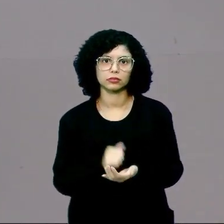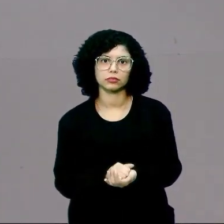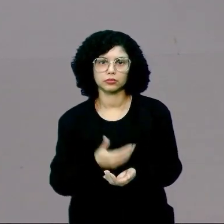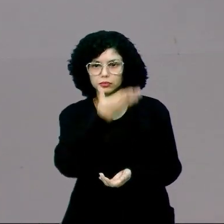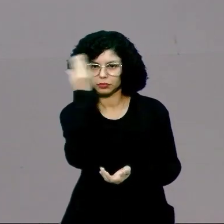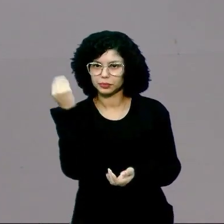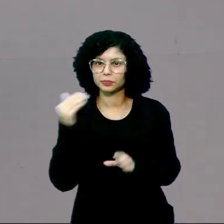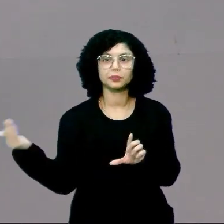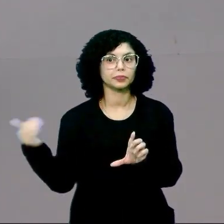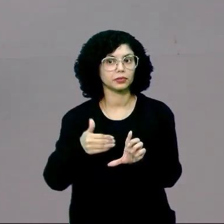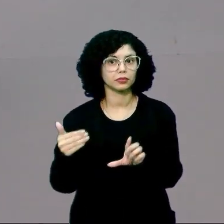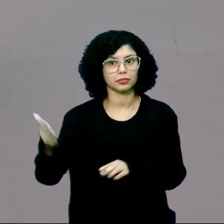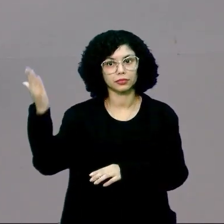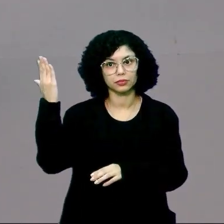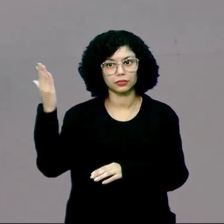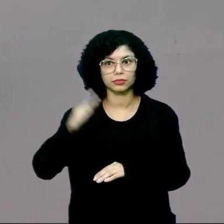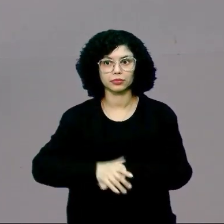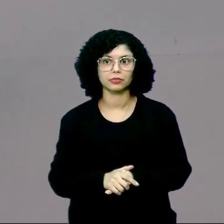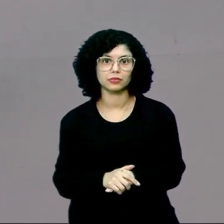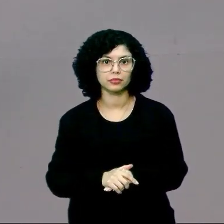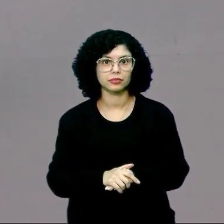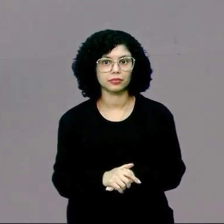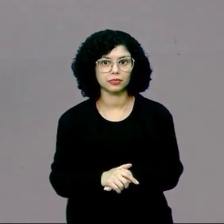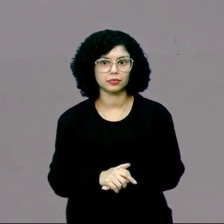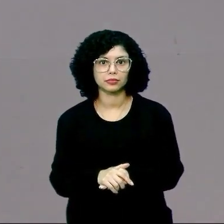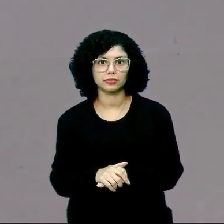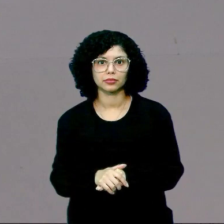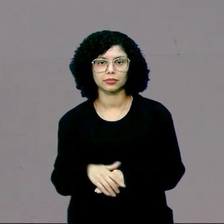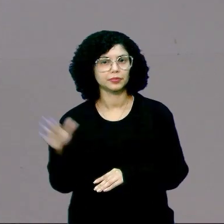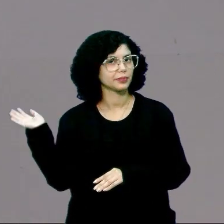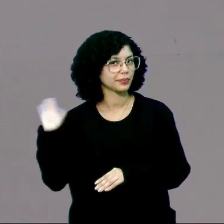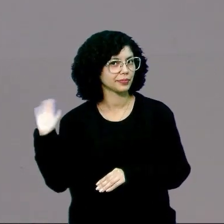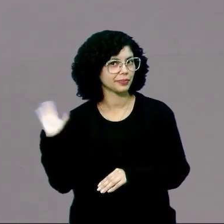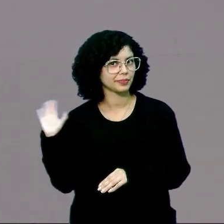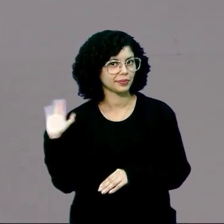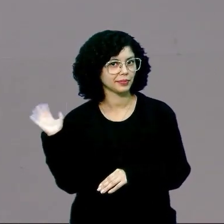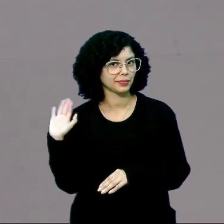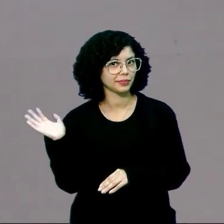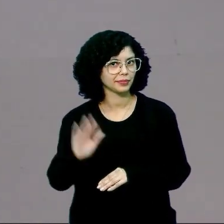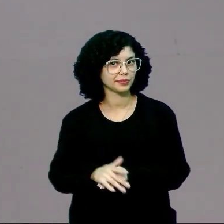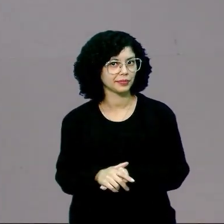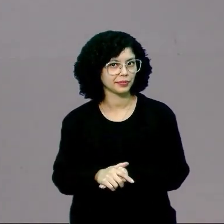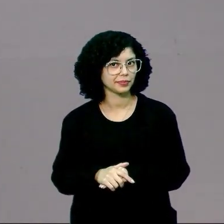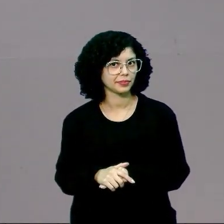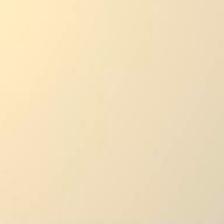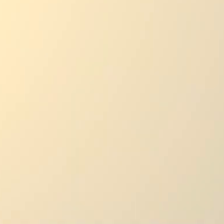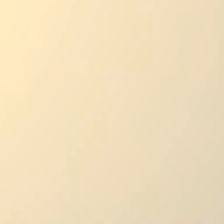aula. Não esqueçam sempre de acessar as nossas plataformas. Adiós!